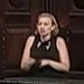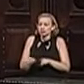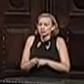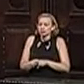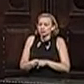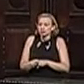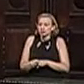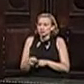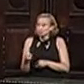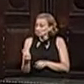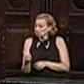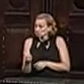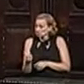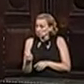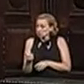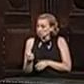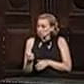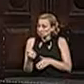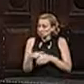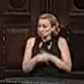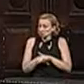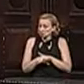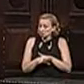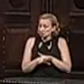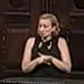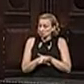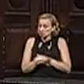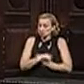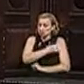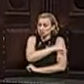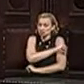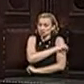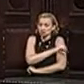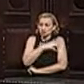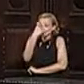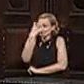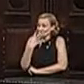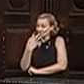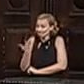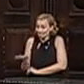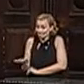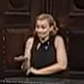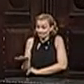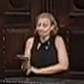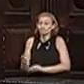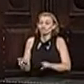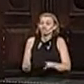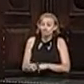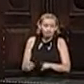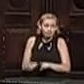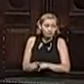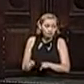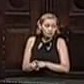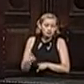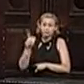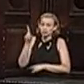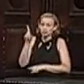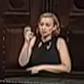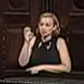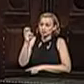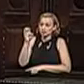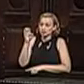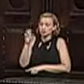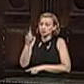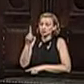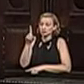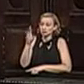foi praticamente zerado. E o mais grave, o orçamento da drenagem urbana, que é absolutamente fundamental